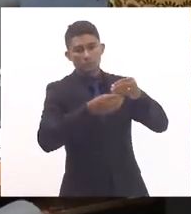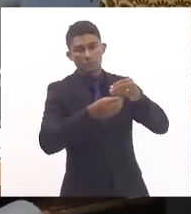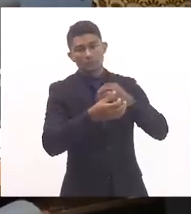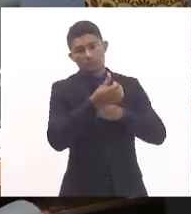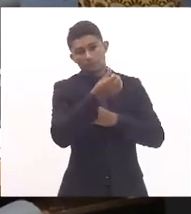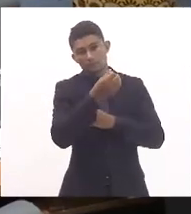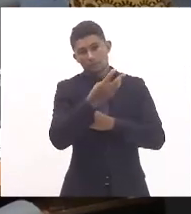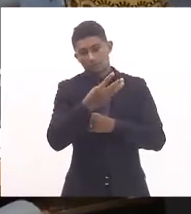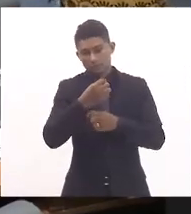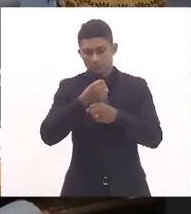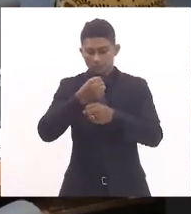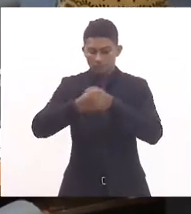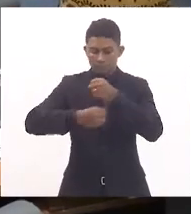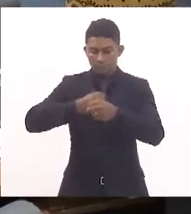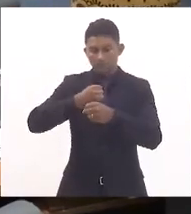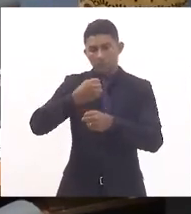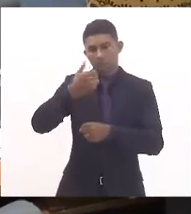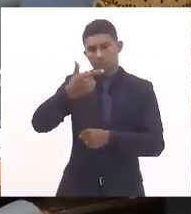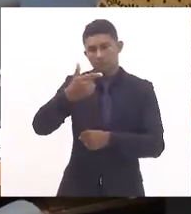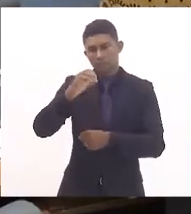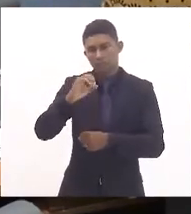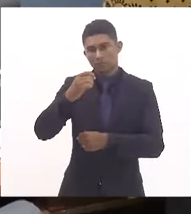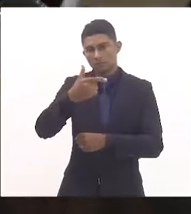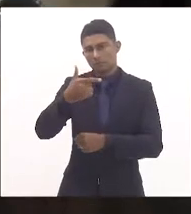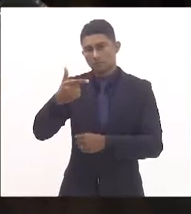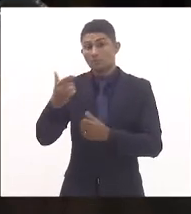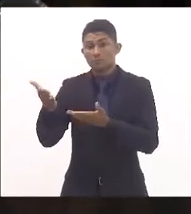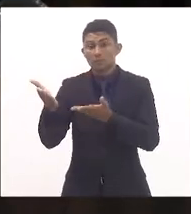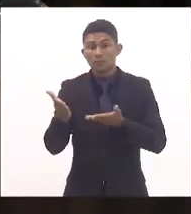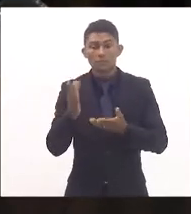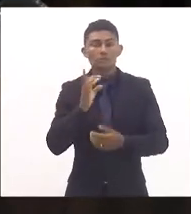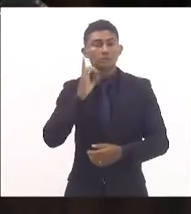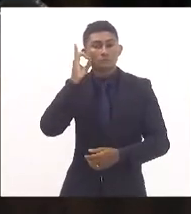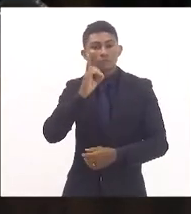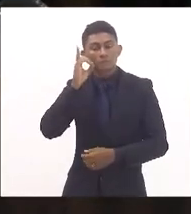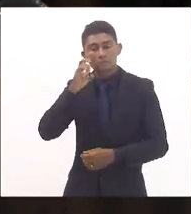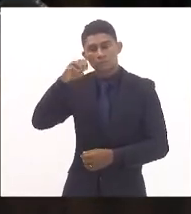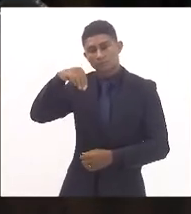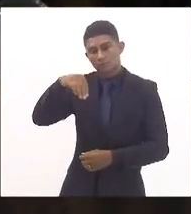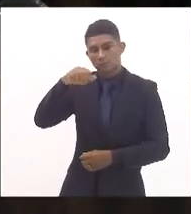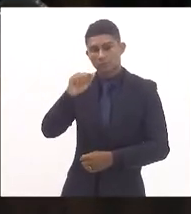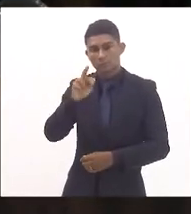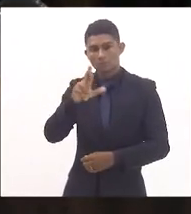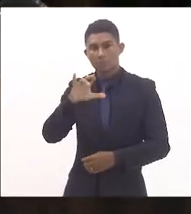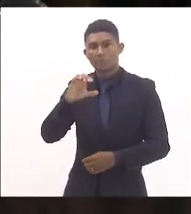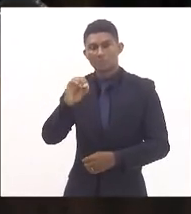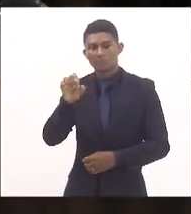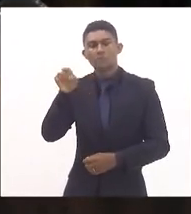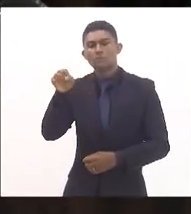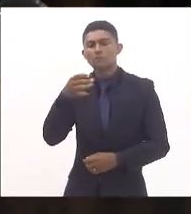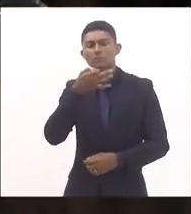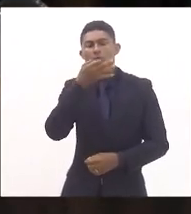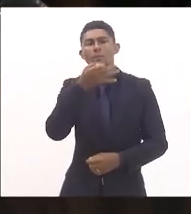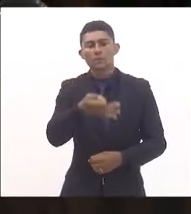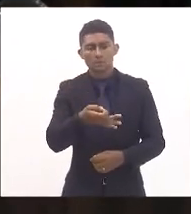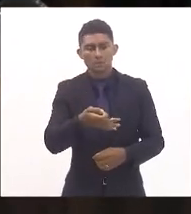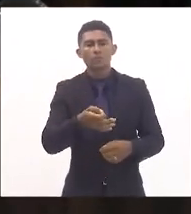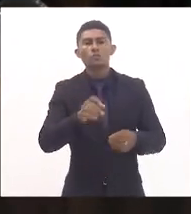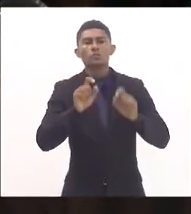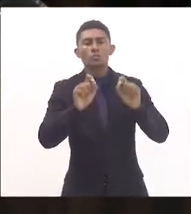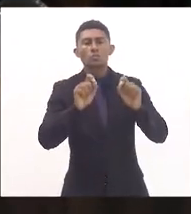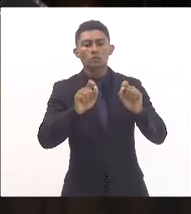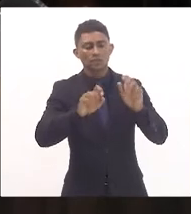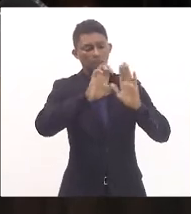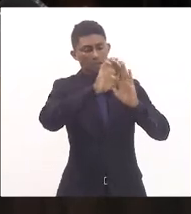6322 e convido o deputado Márcio Pacheco para que possa emitir emenda, parecer sobre as emendas de